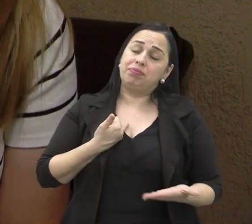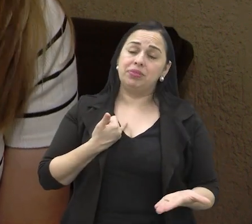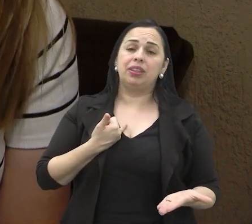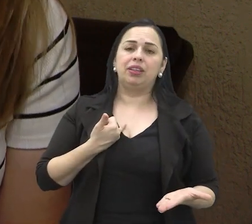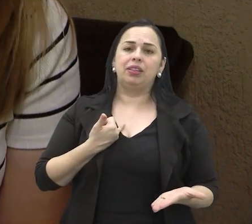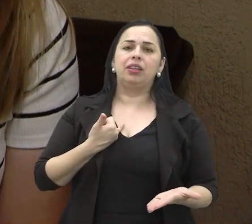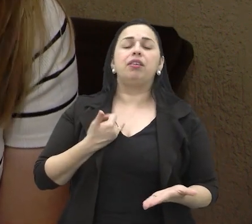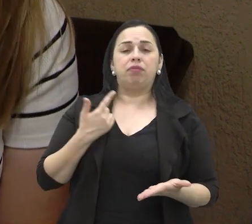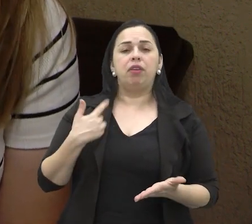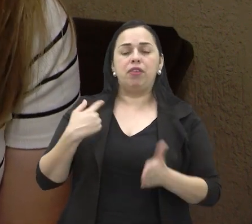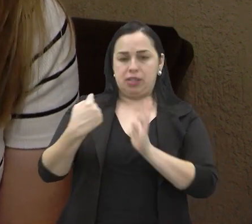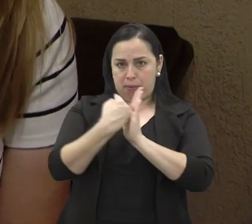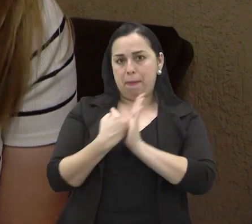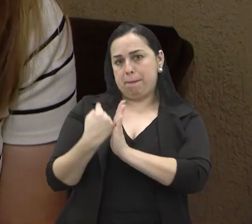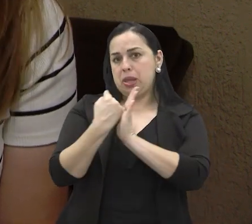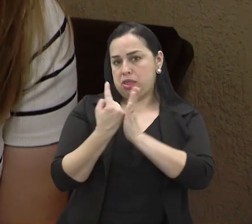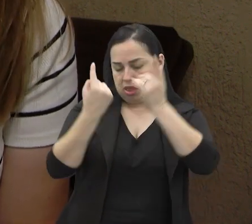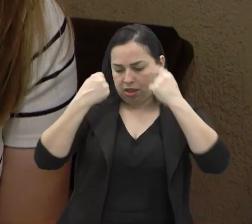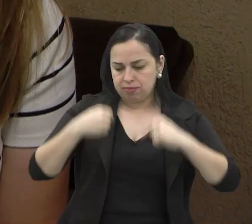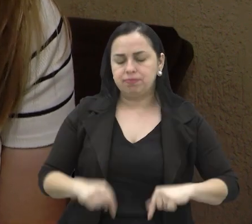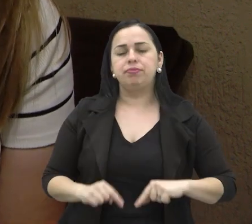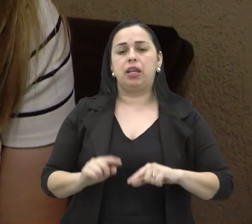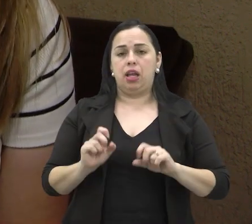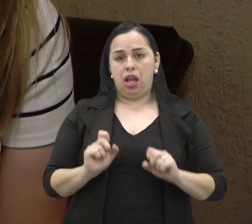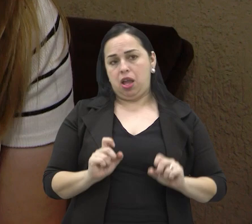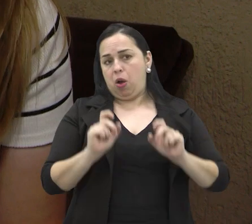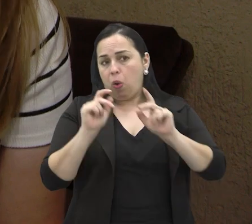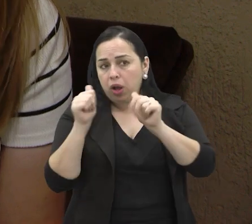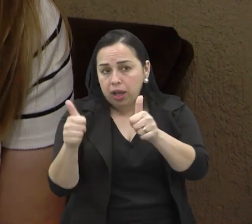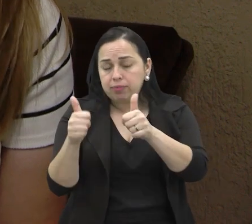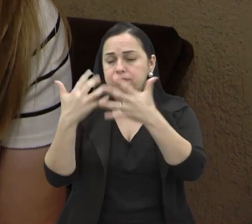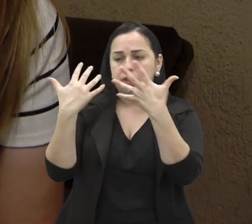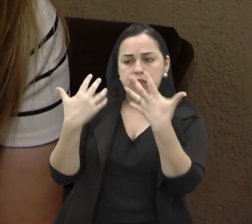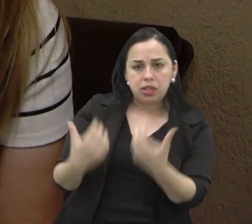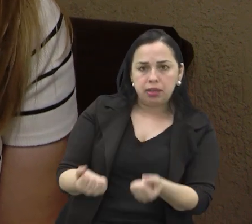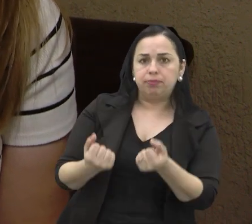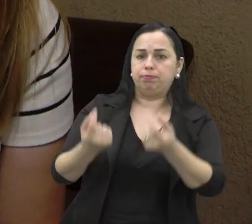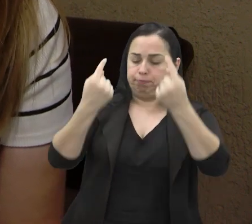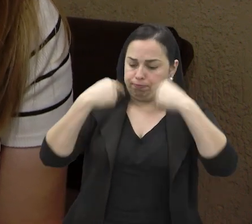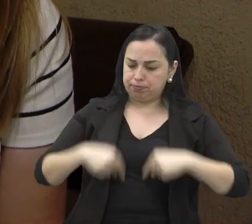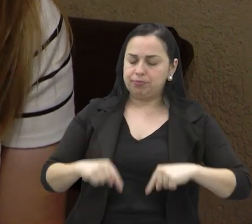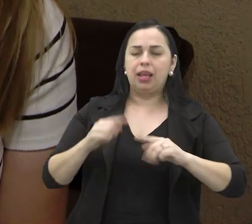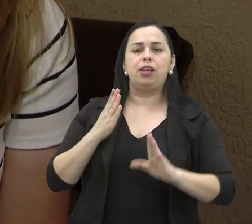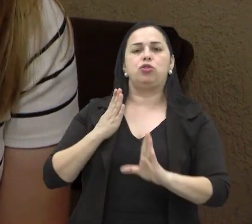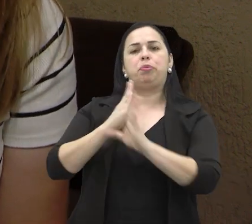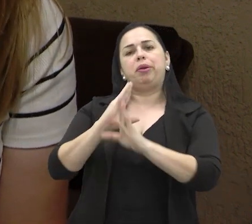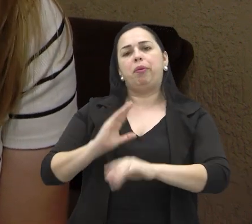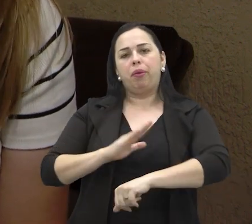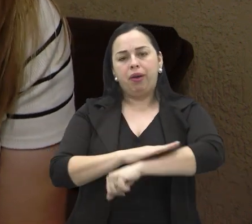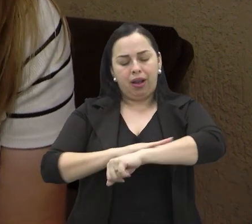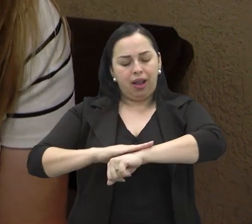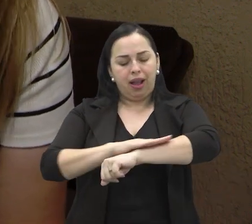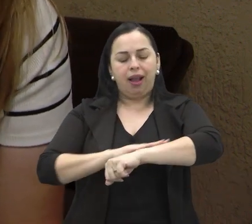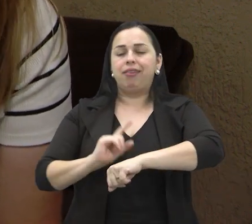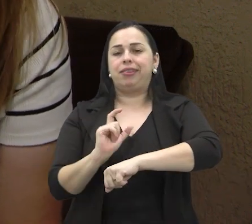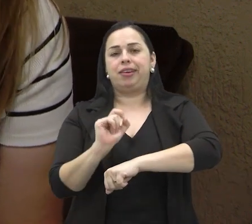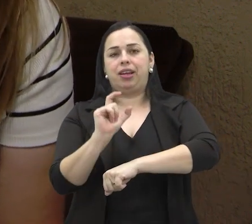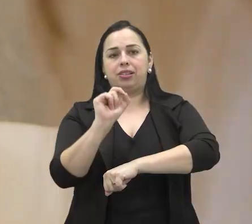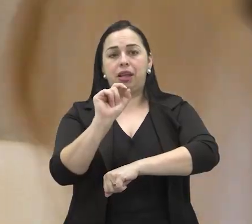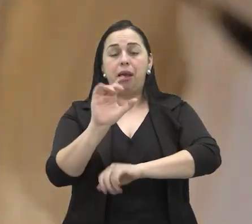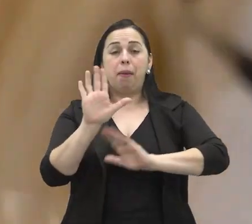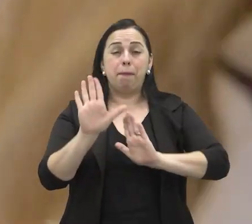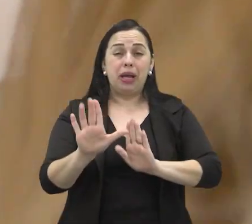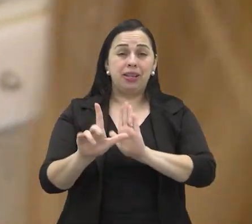assim, então a última opção, a biópsia. Aí fizemos a biópsia, aí constou, câncer de